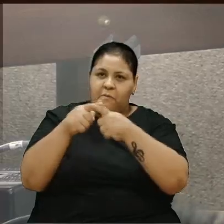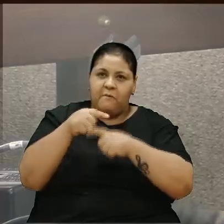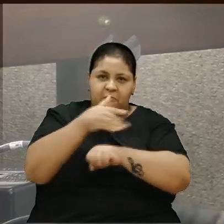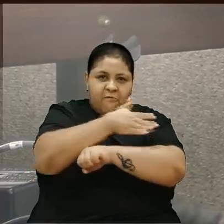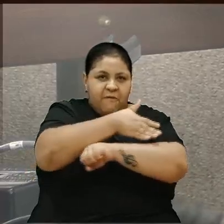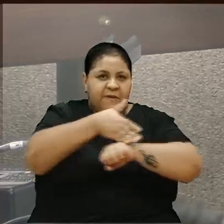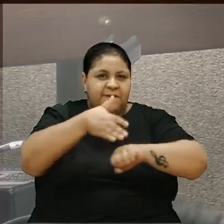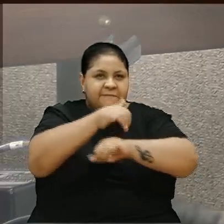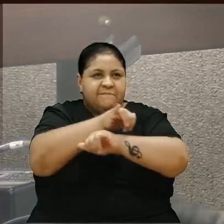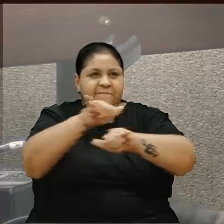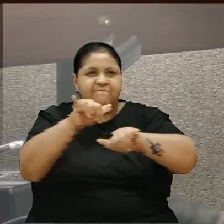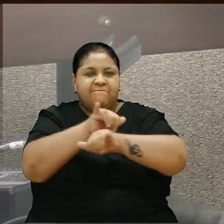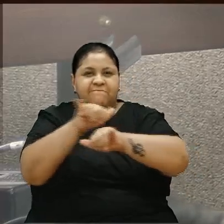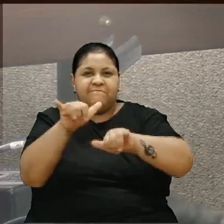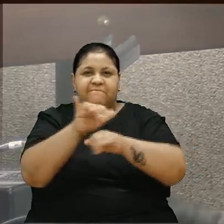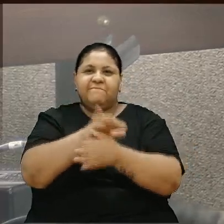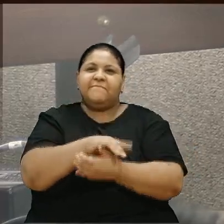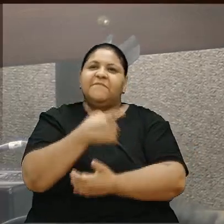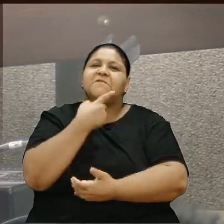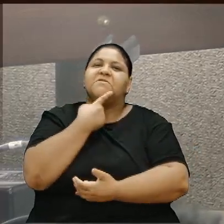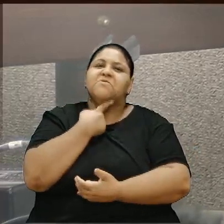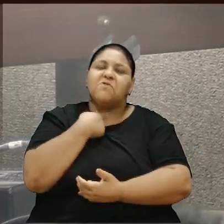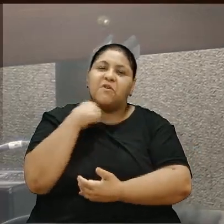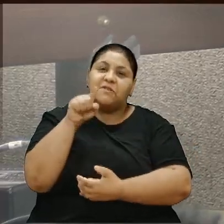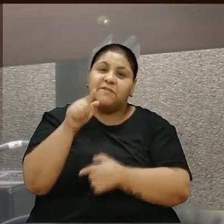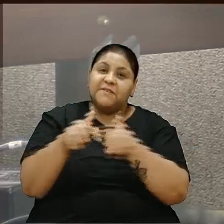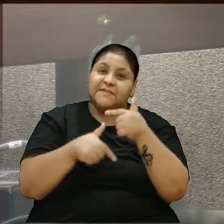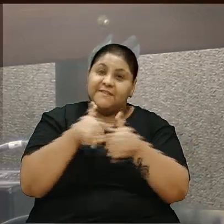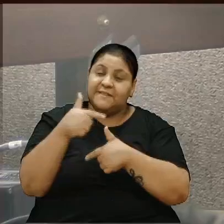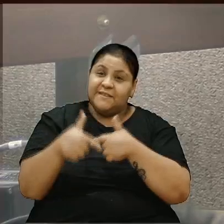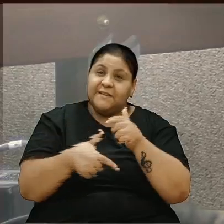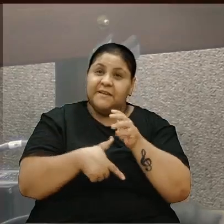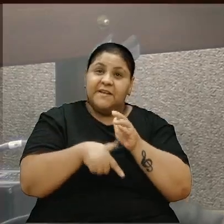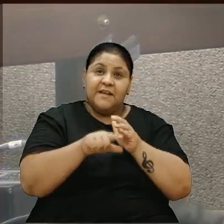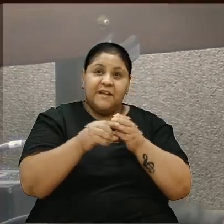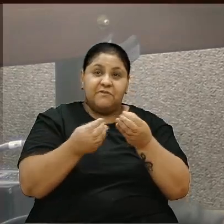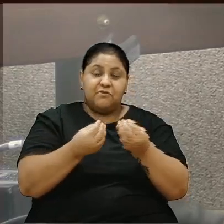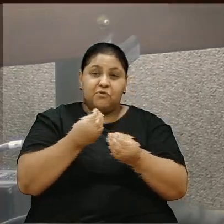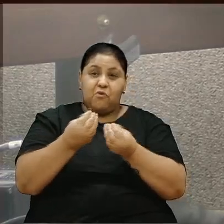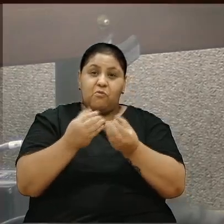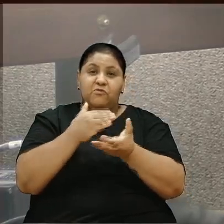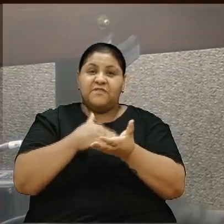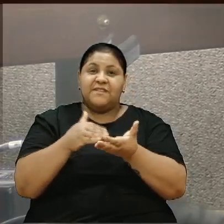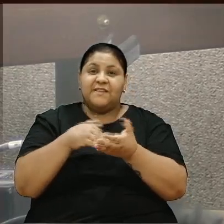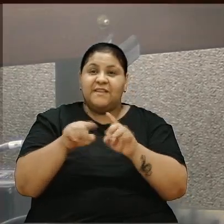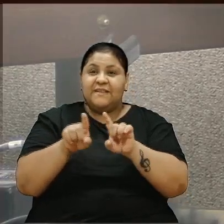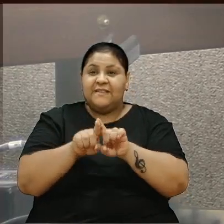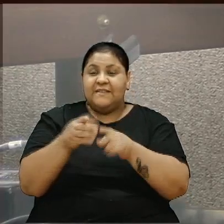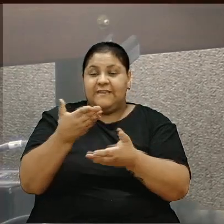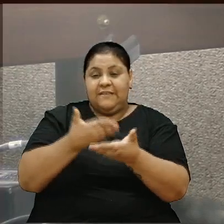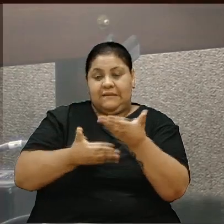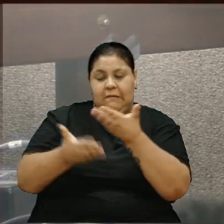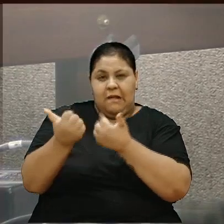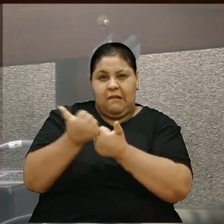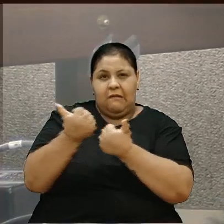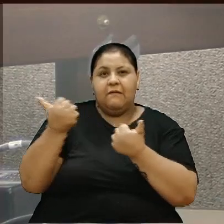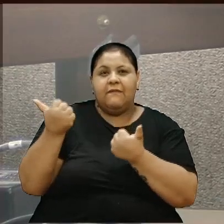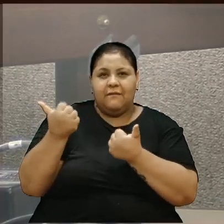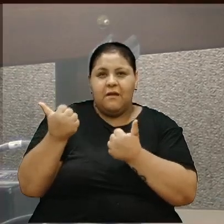campanha ali, né? E gosto muito do teu trabalho. Antes, como secretário, também nos atendia, na época que eu era assessor ali,